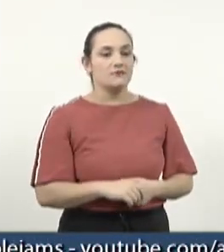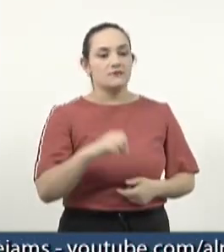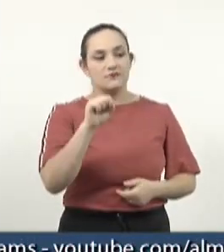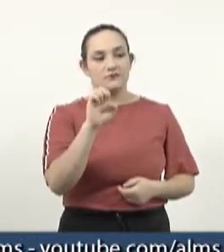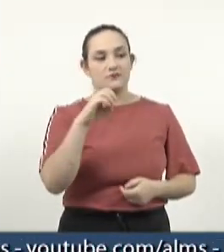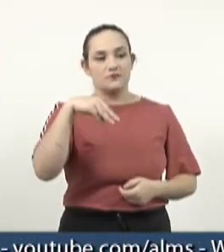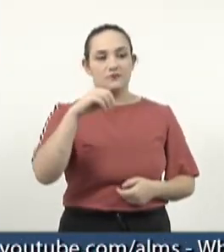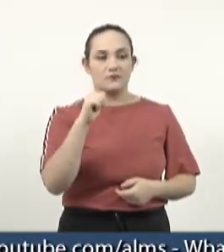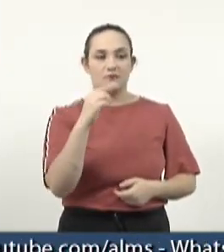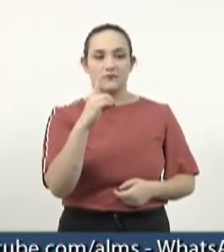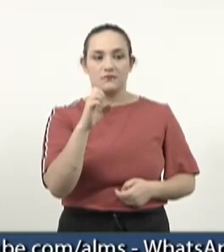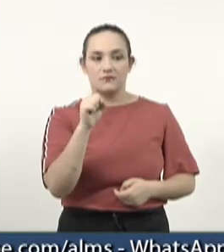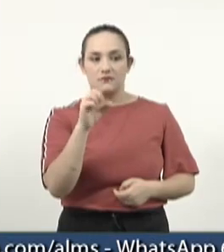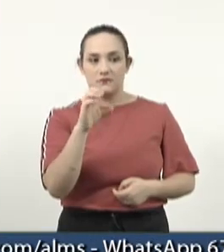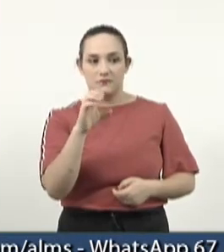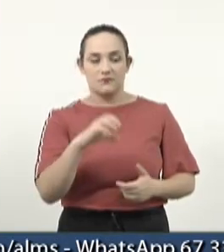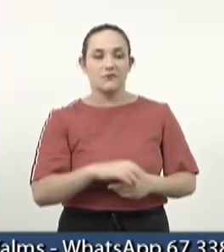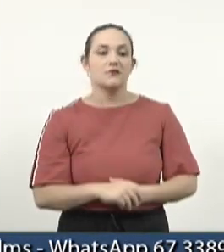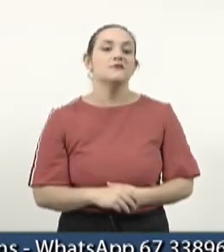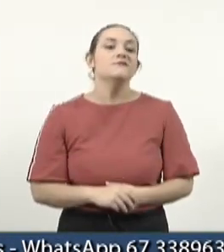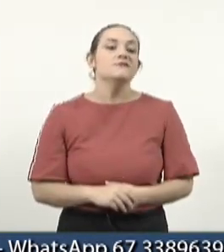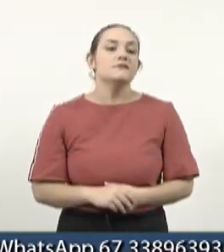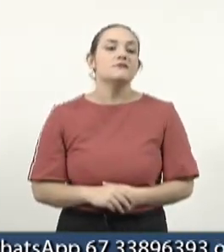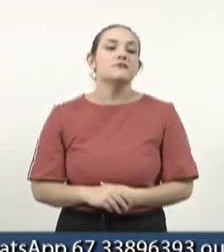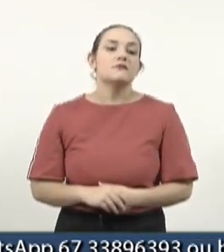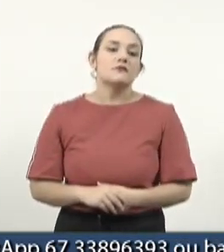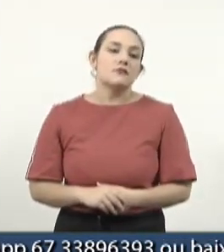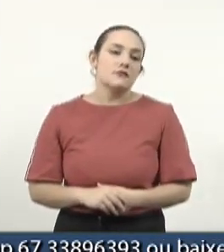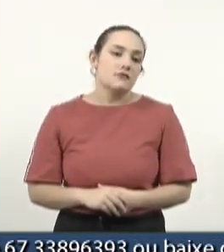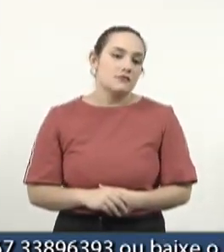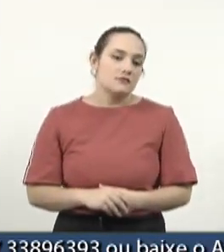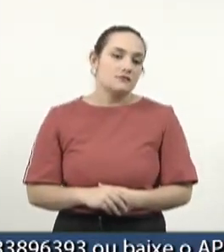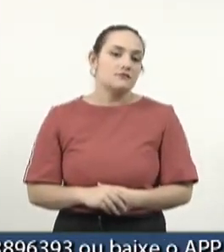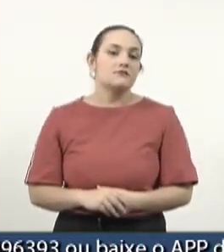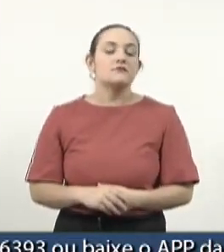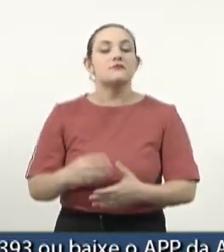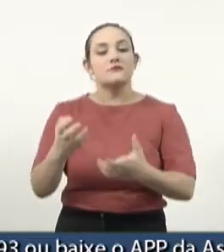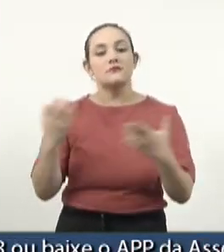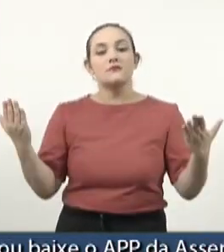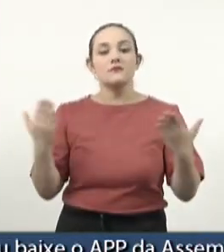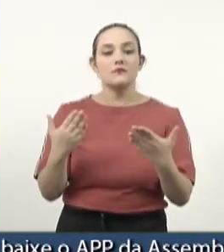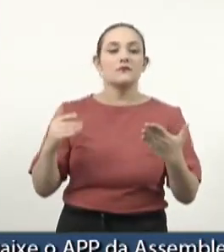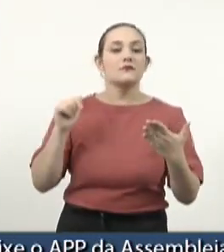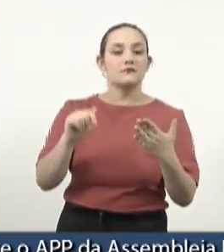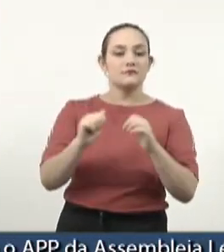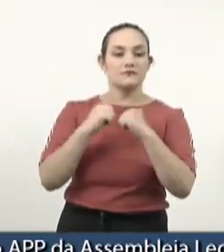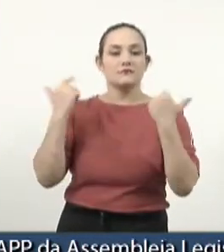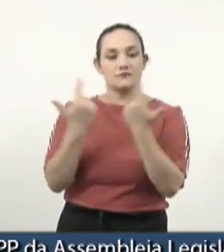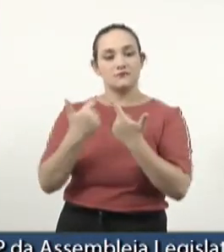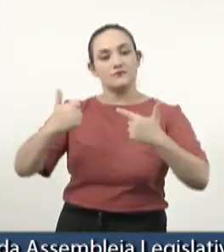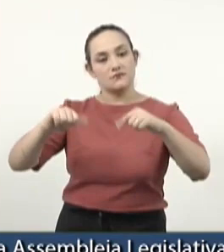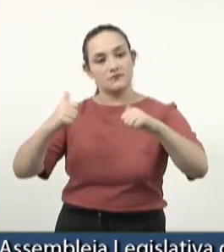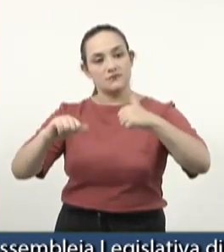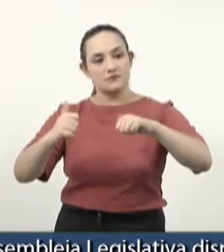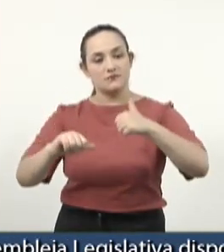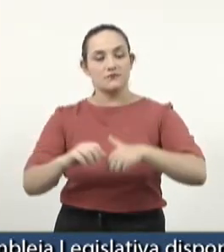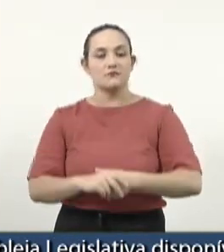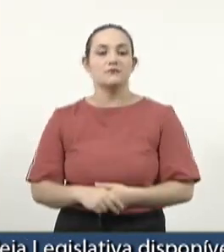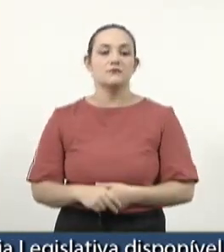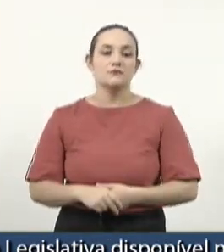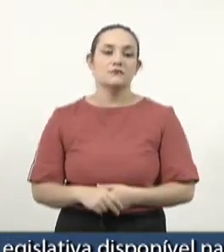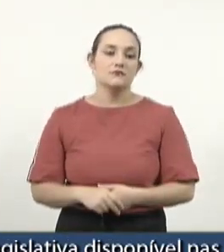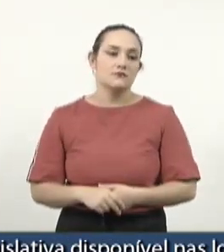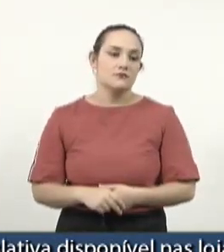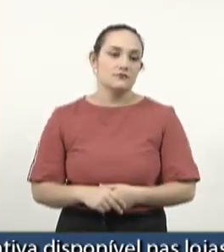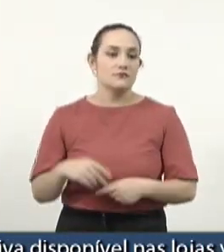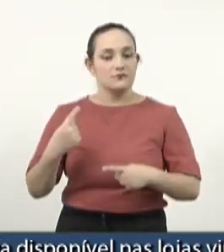CEMADESC. Aí vem das competências, então submeto à apreciação desta casa, porque a partir daqui,